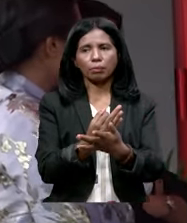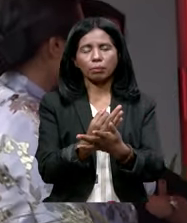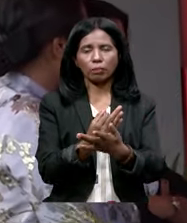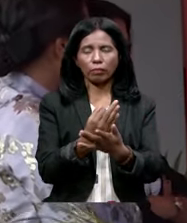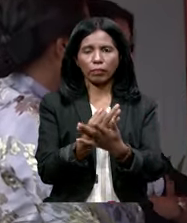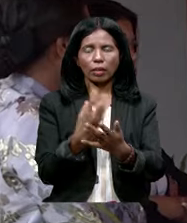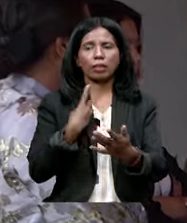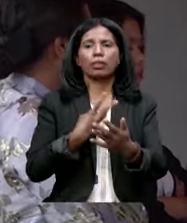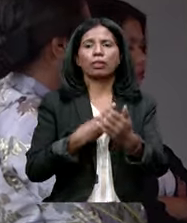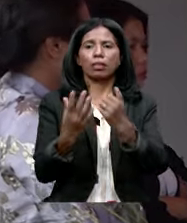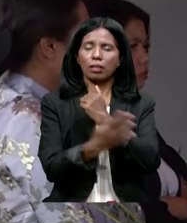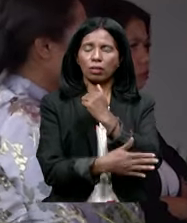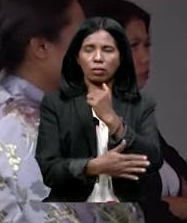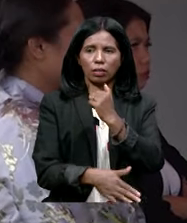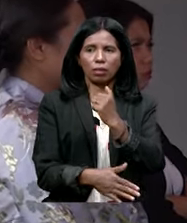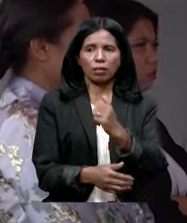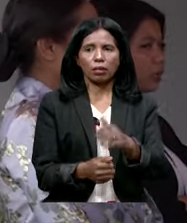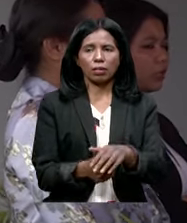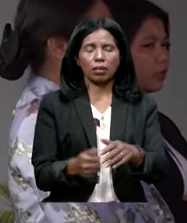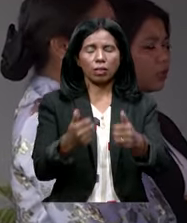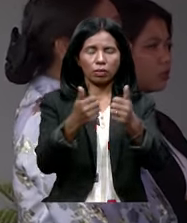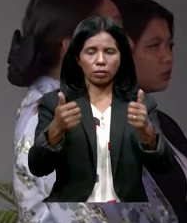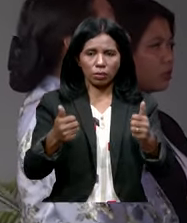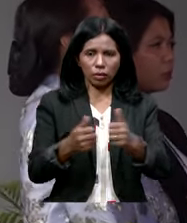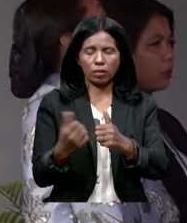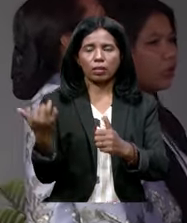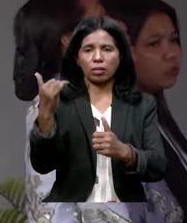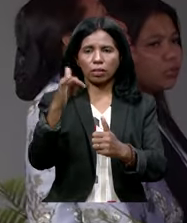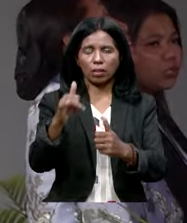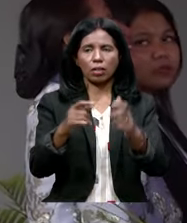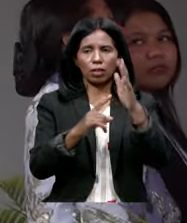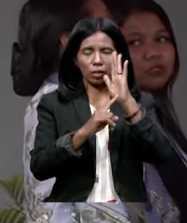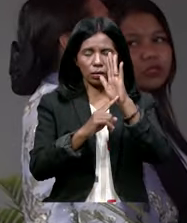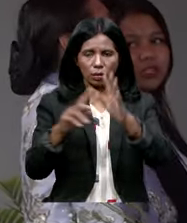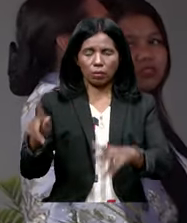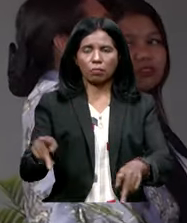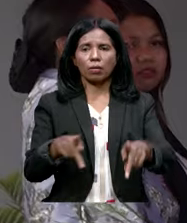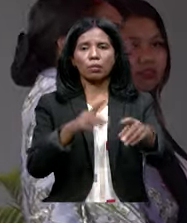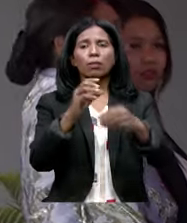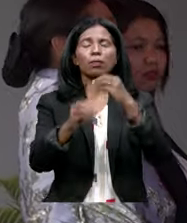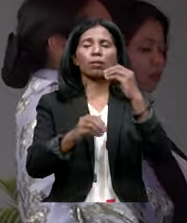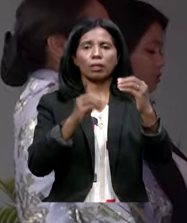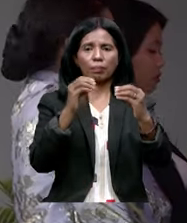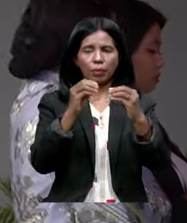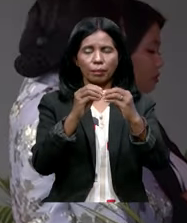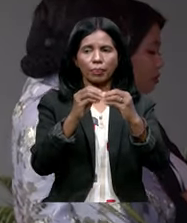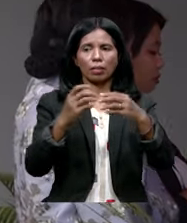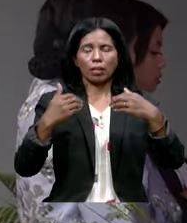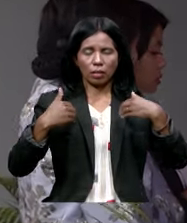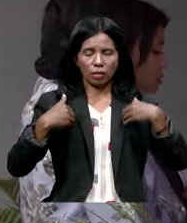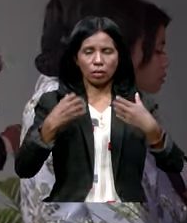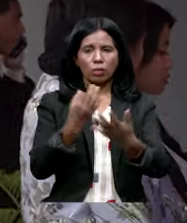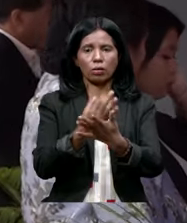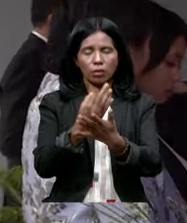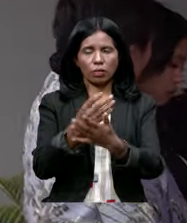OSAN e Itaniarai. Foi ainda dado que a autoridade relevante publica o nome público que ia uma moeda